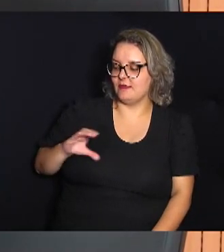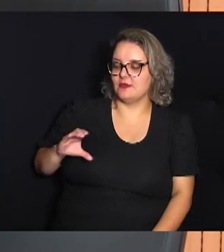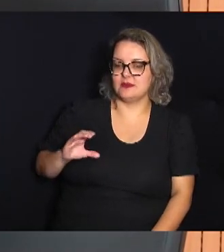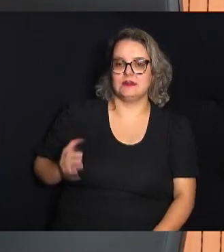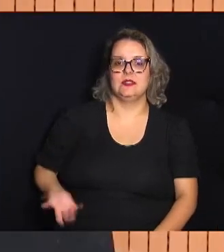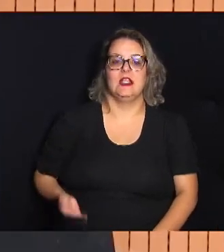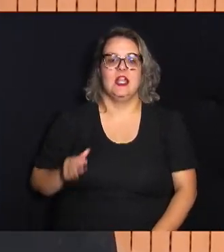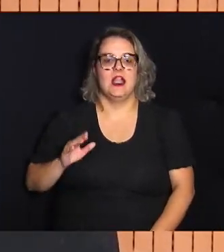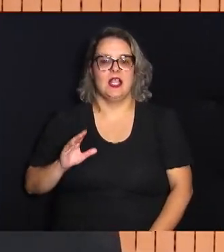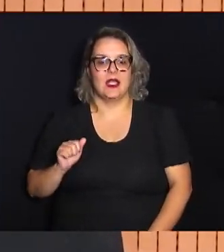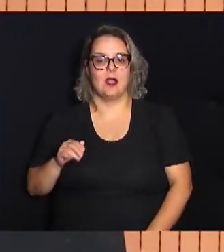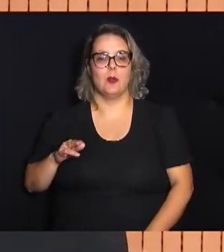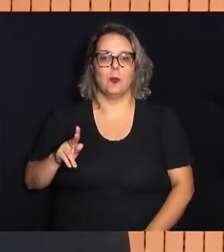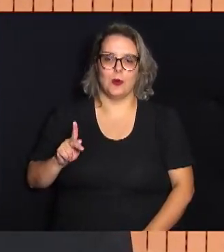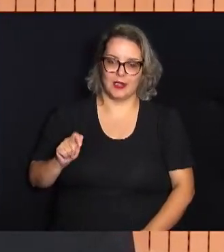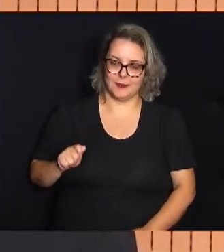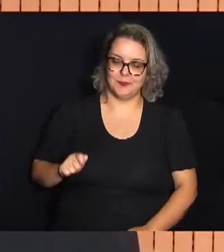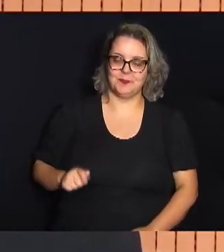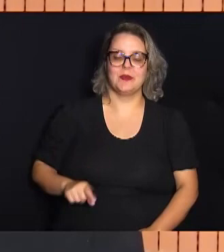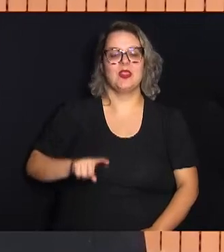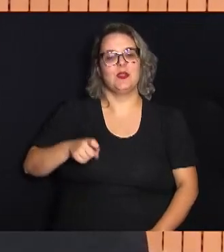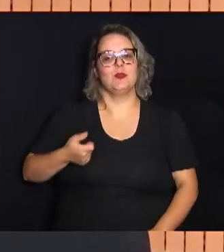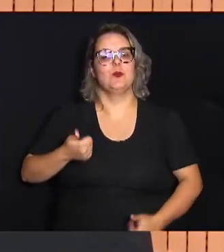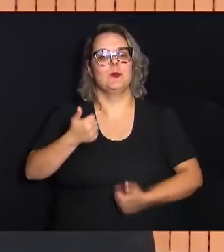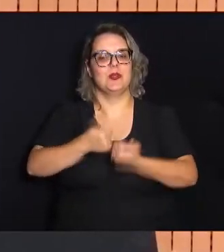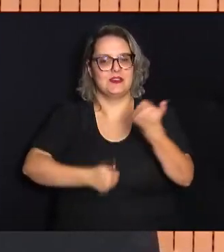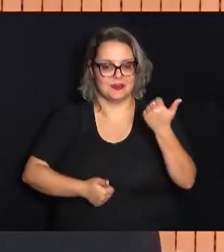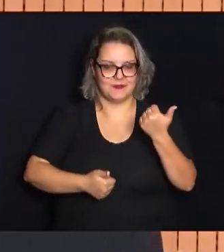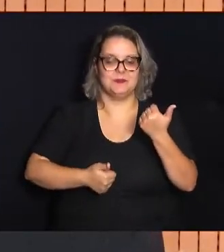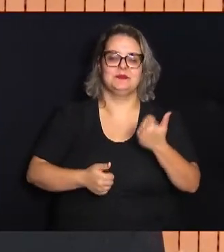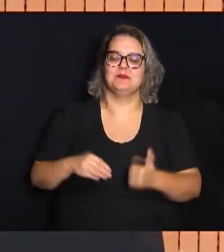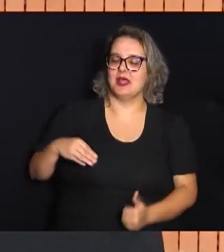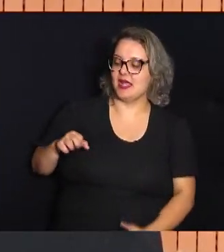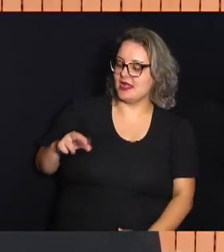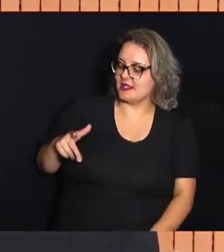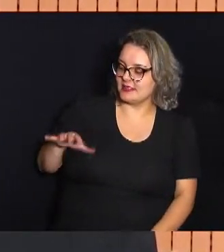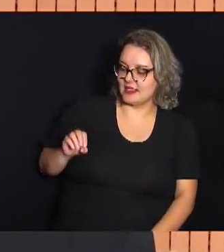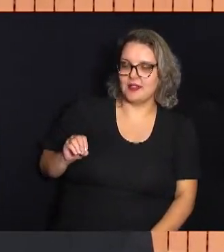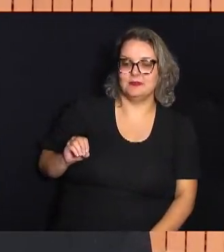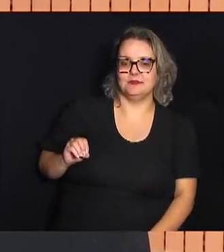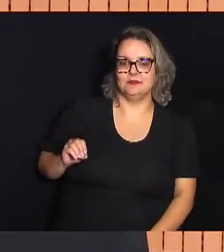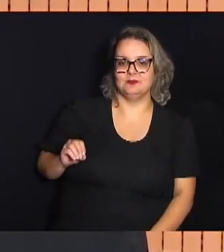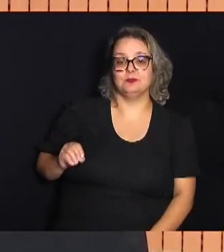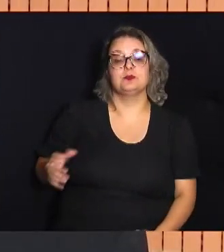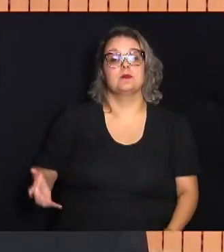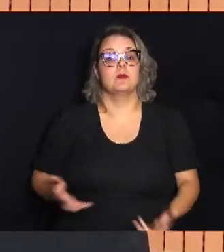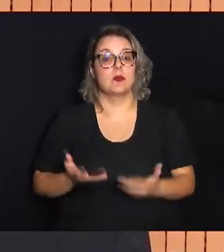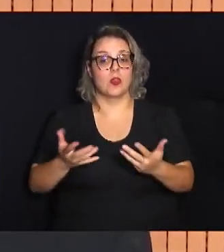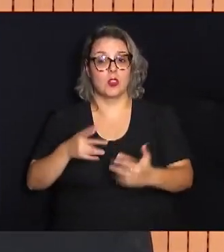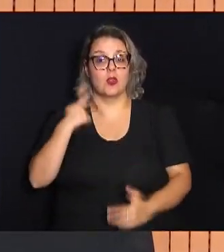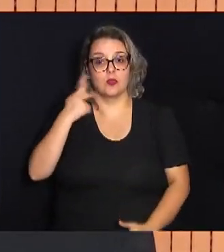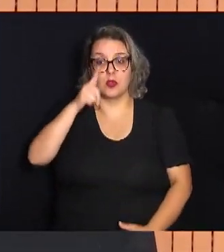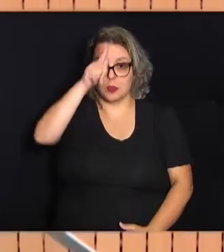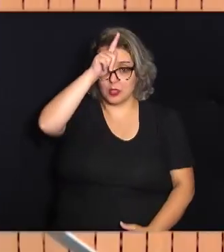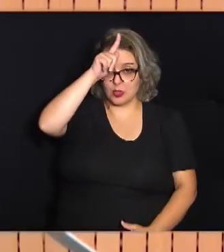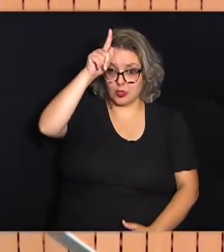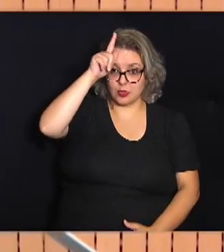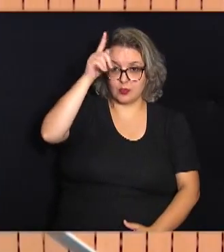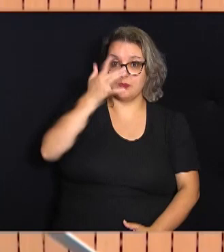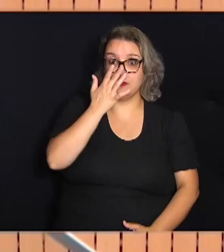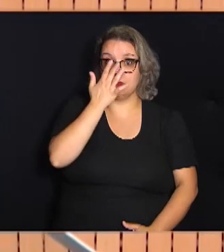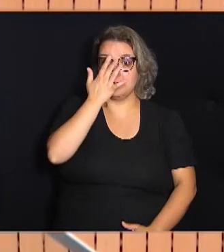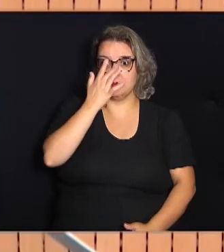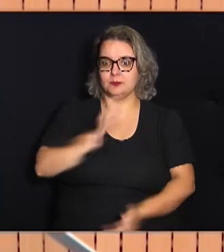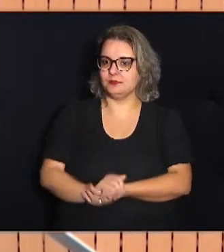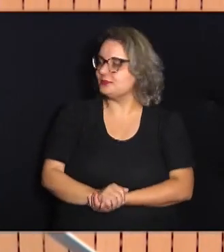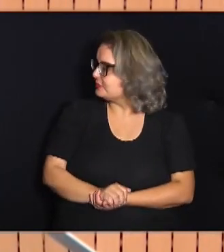Aidar Guzmán e ao ex-jogador de futebol Marcelo Gonçalves Prates. A iniciativa foi do vereador Gustavo Peta. O